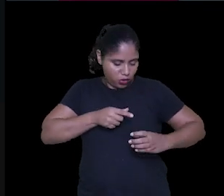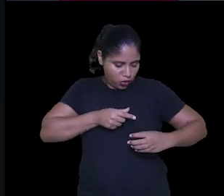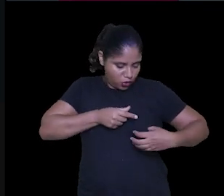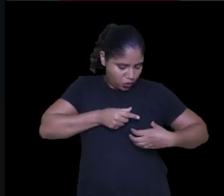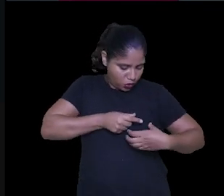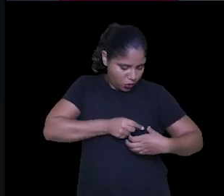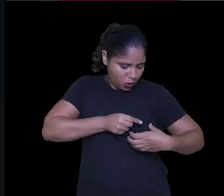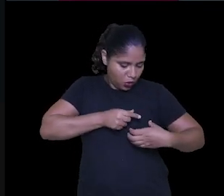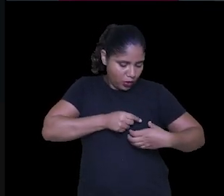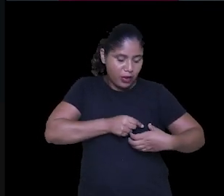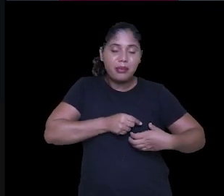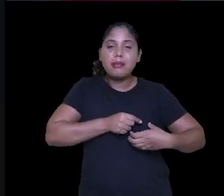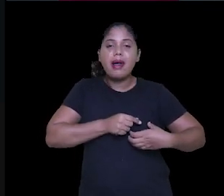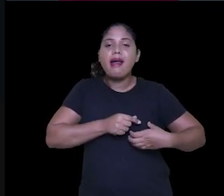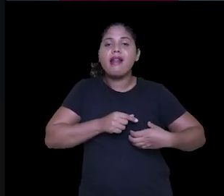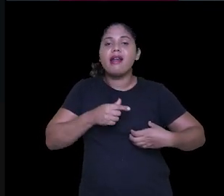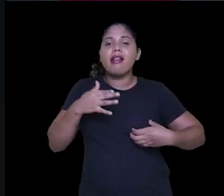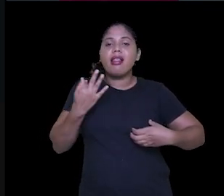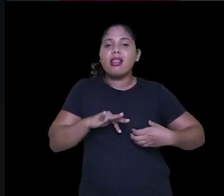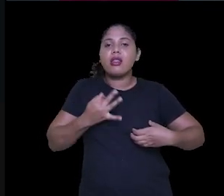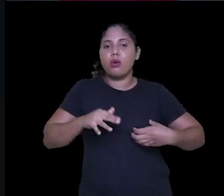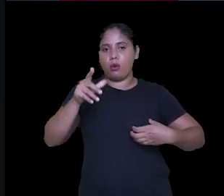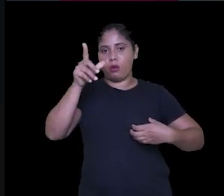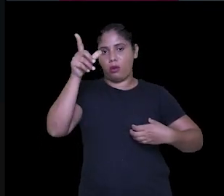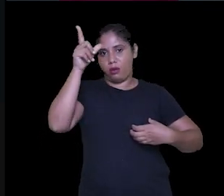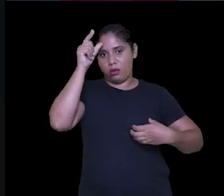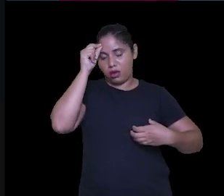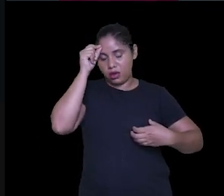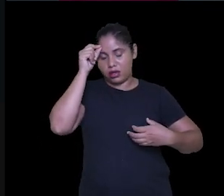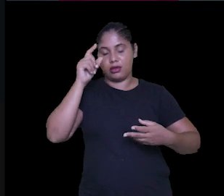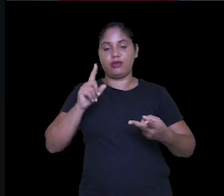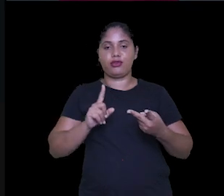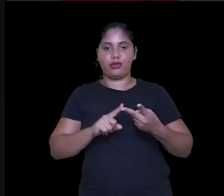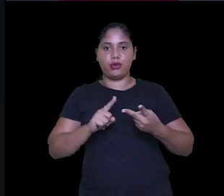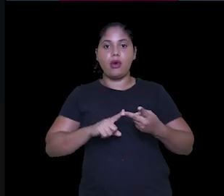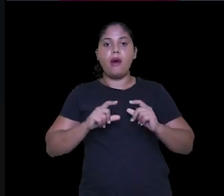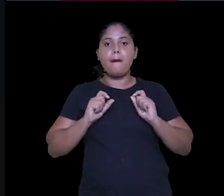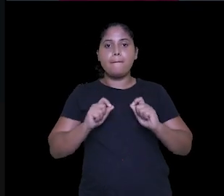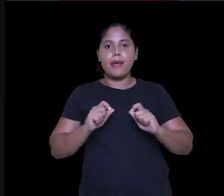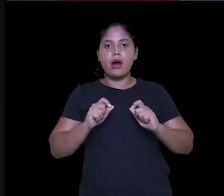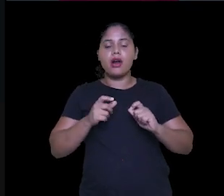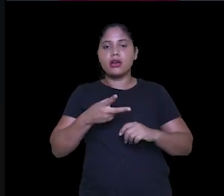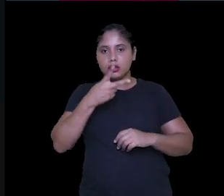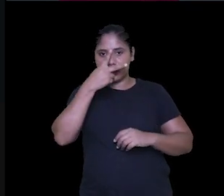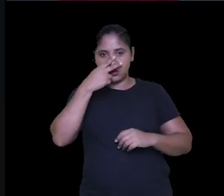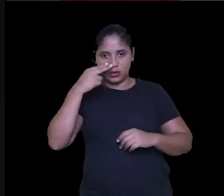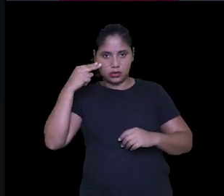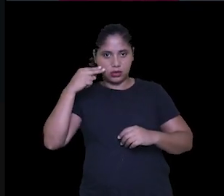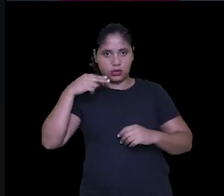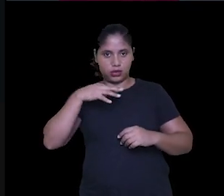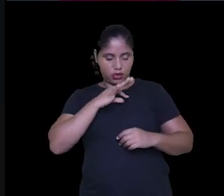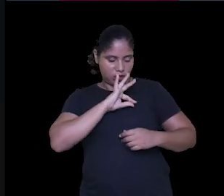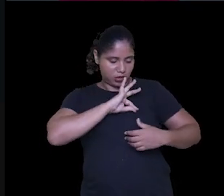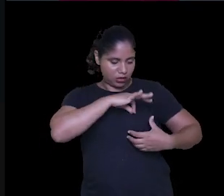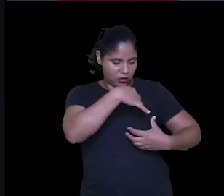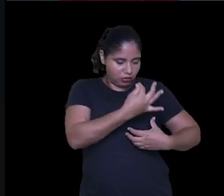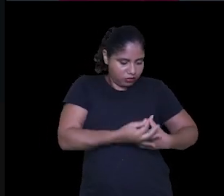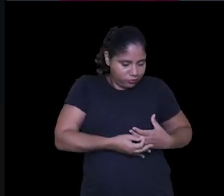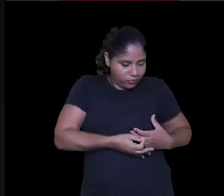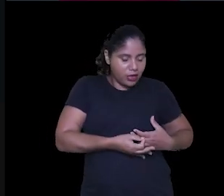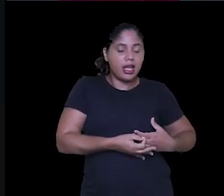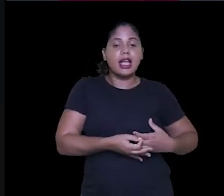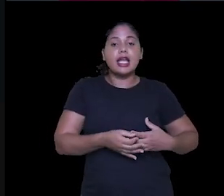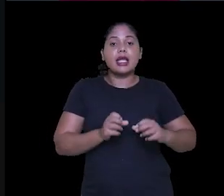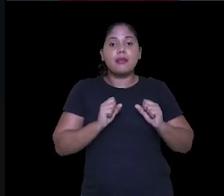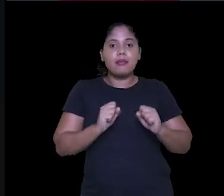alguns padrões que são comuns, porque senão todo mundo vai achar que todo incômodo do bebê é fome e que a mulher não